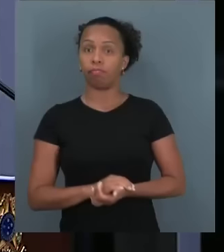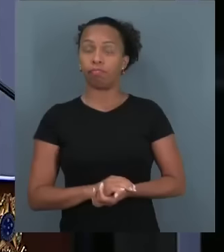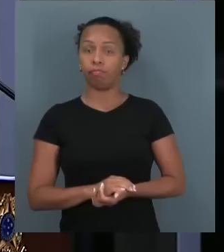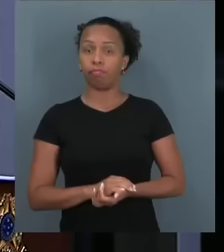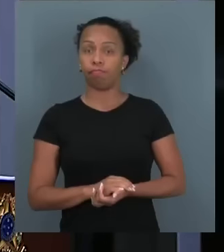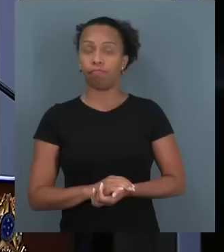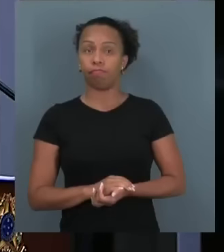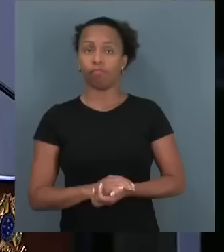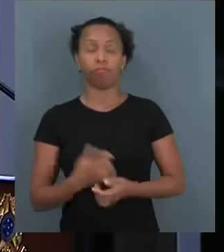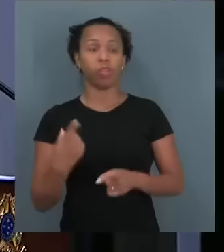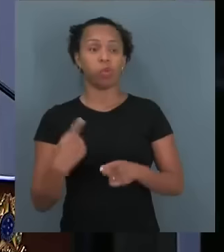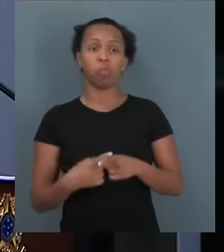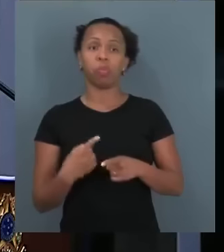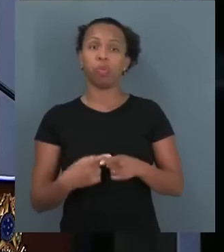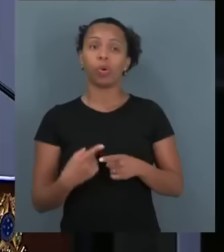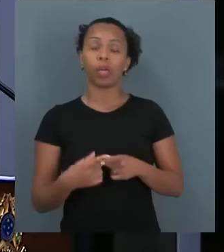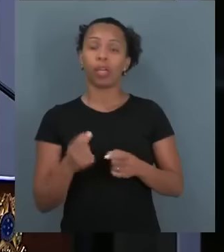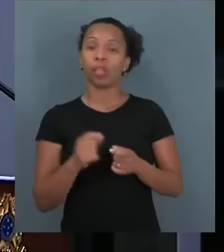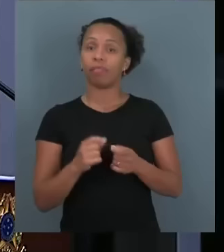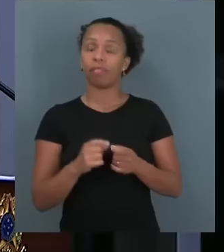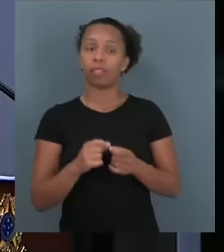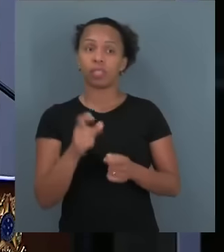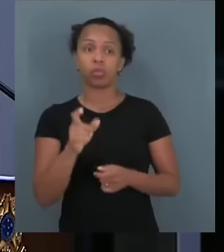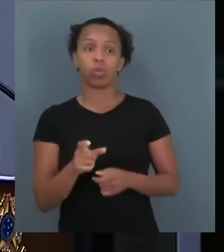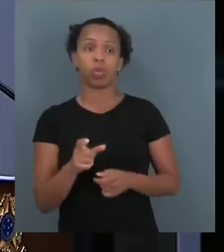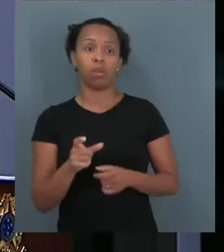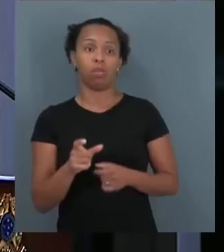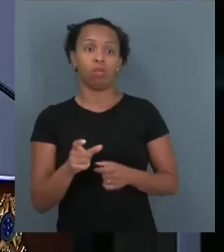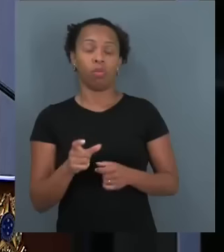Por que estão fazendo isso com esse cidadão brasileiro?